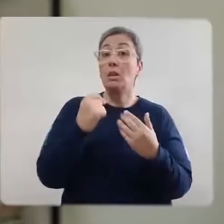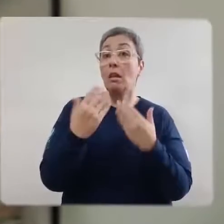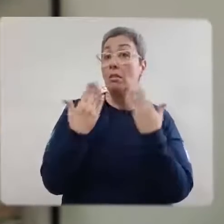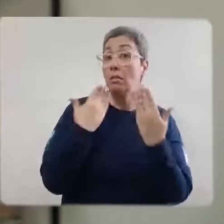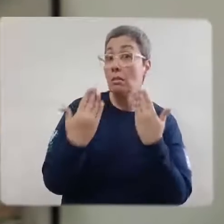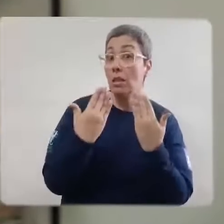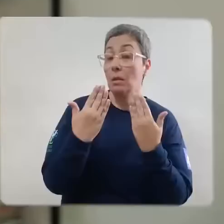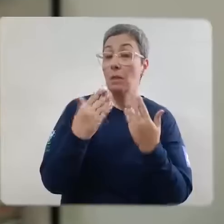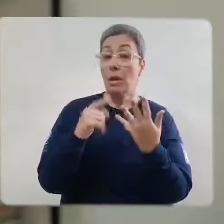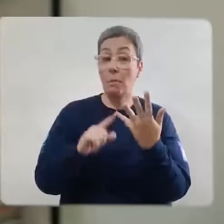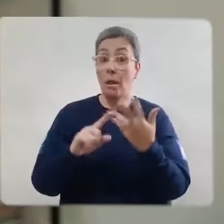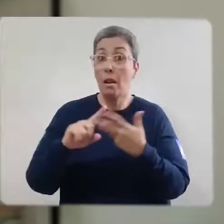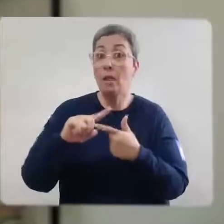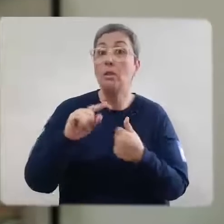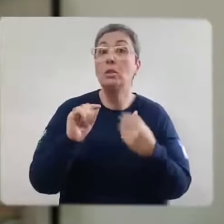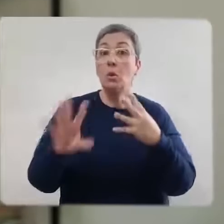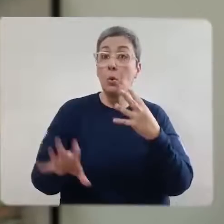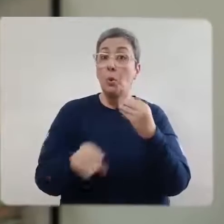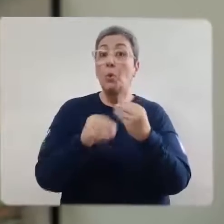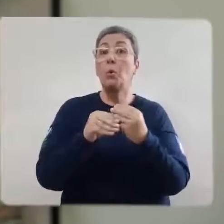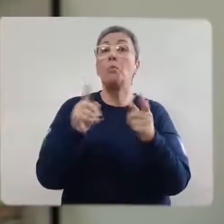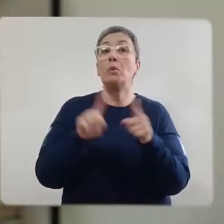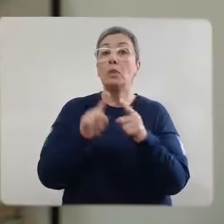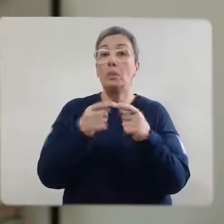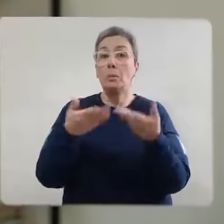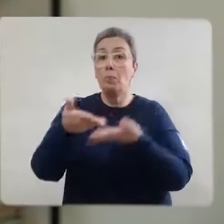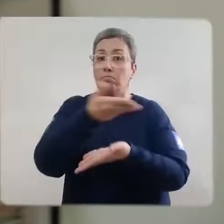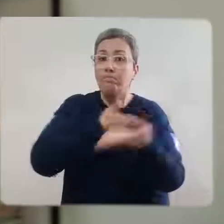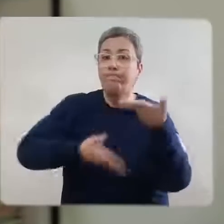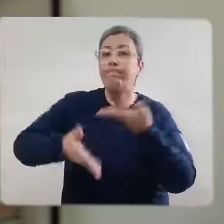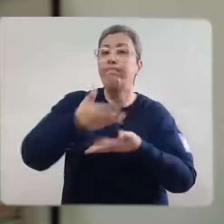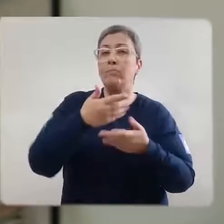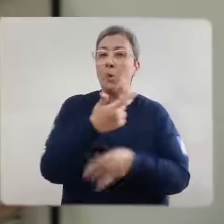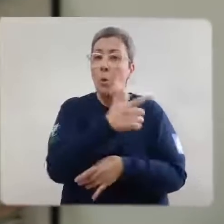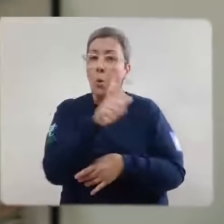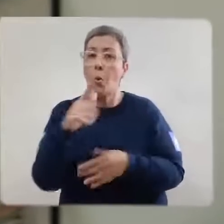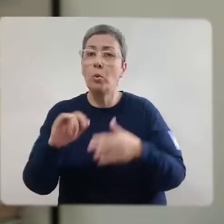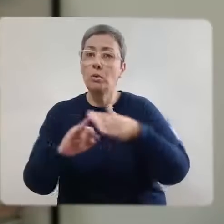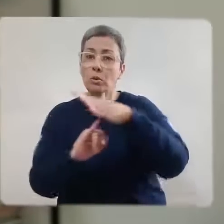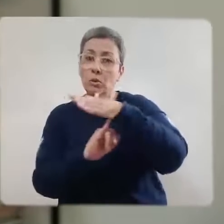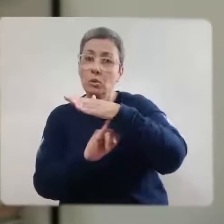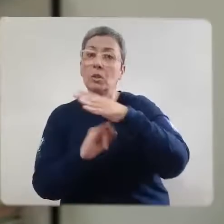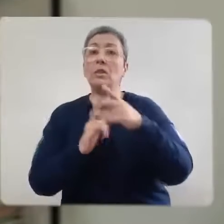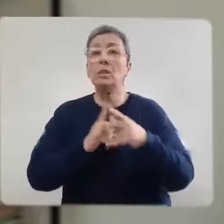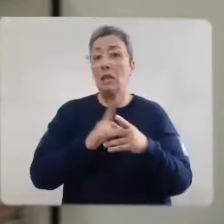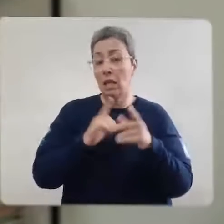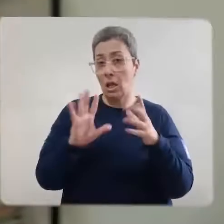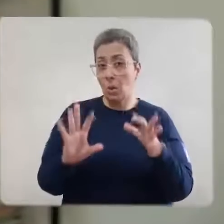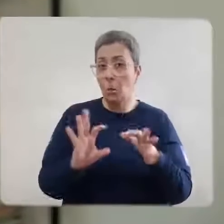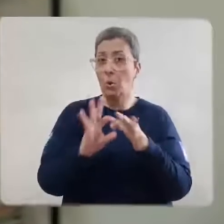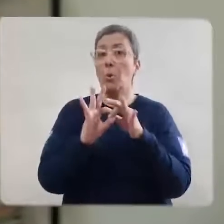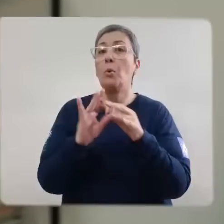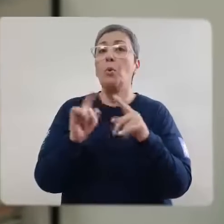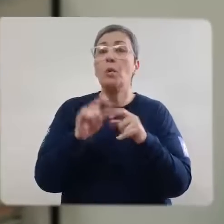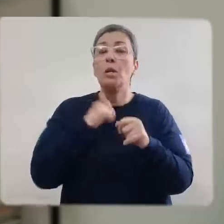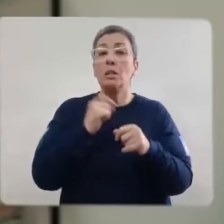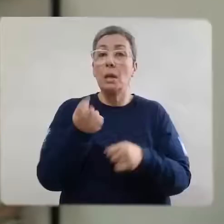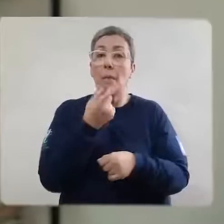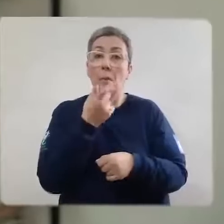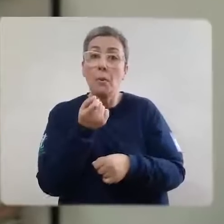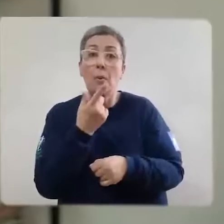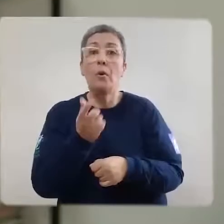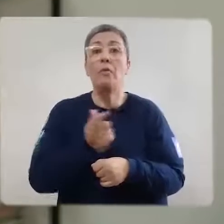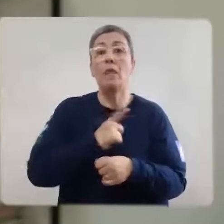terapia, porque nós temos pelo nosso trabalho essa articulação com outras instituições, Se essa criança toma